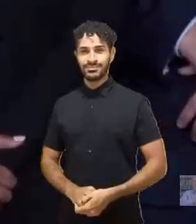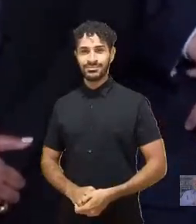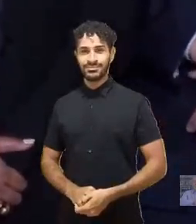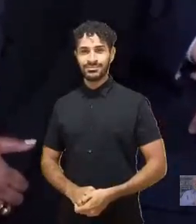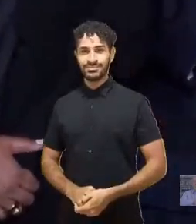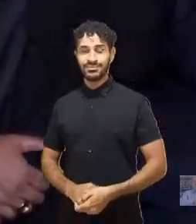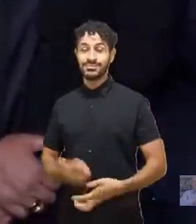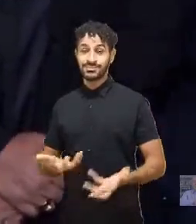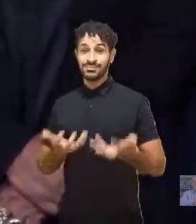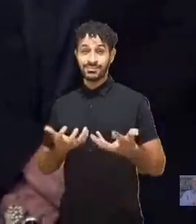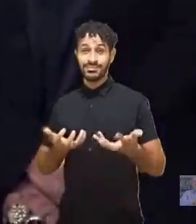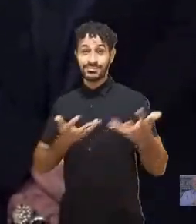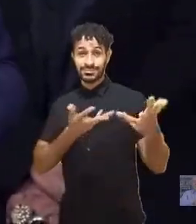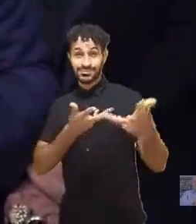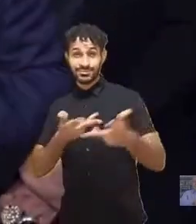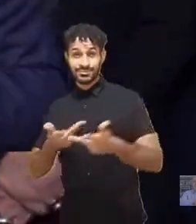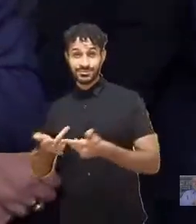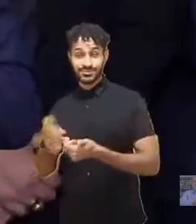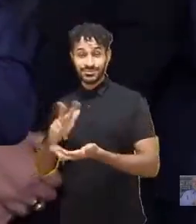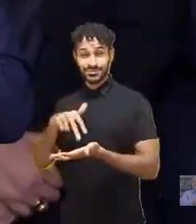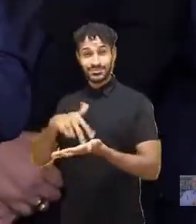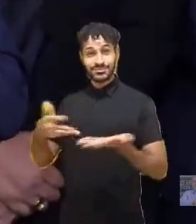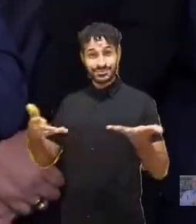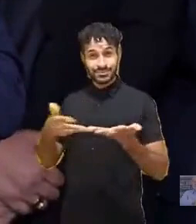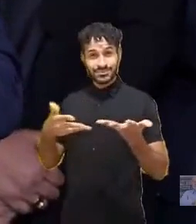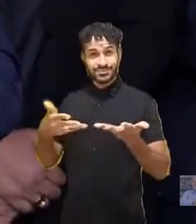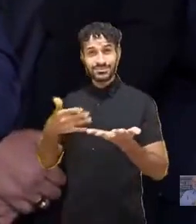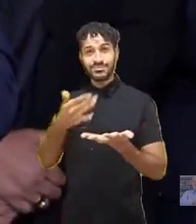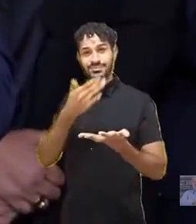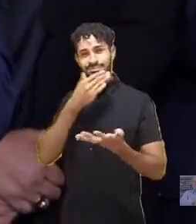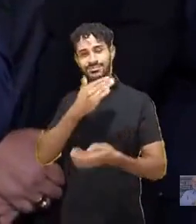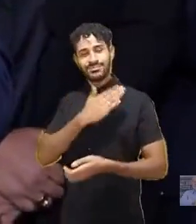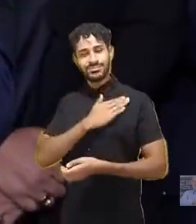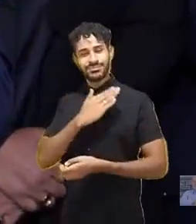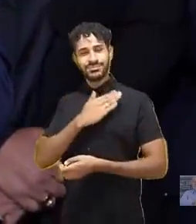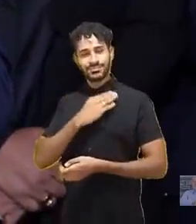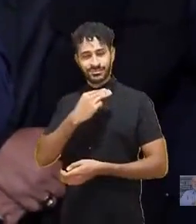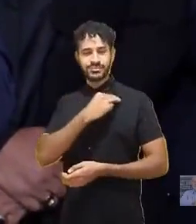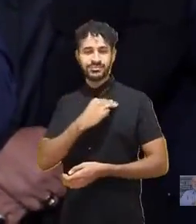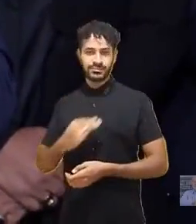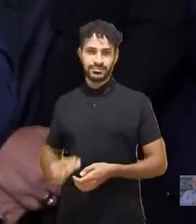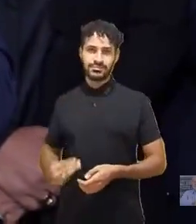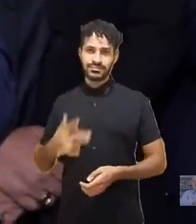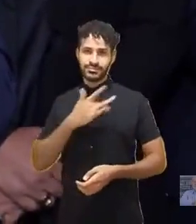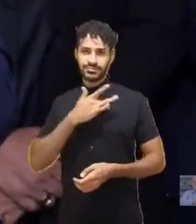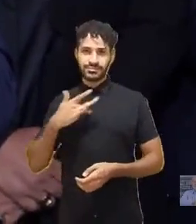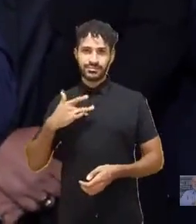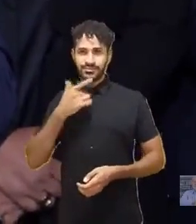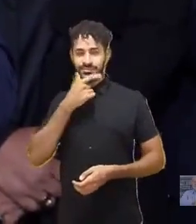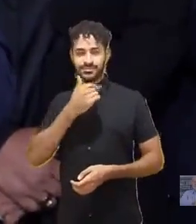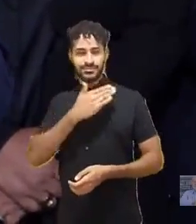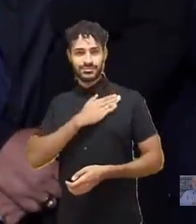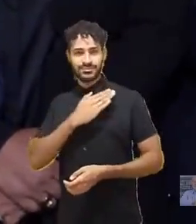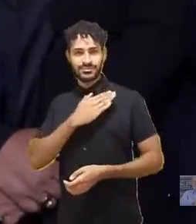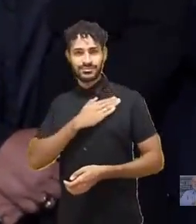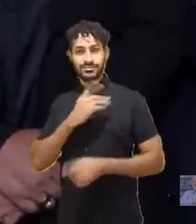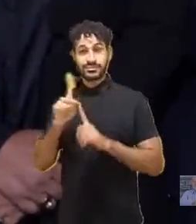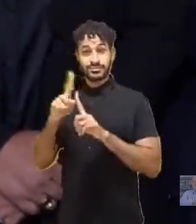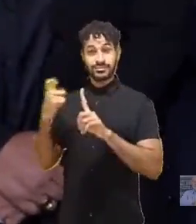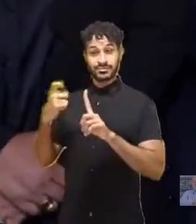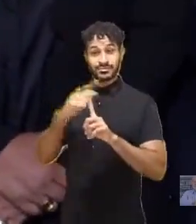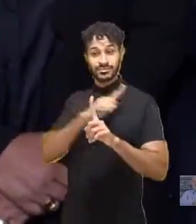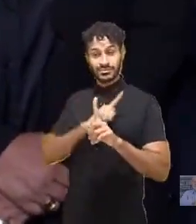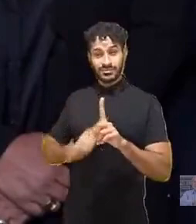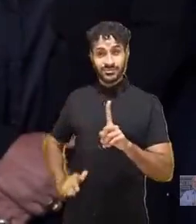chamar agora o companheiro que será ministro da saúde do Companheiro ex-governador da educação